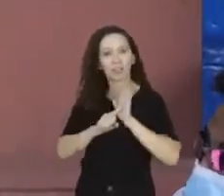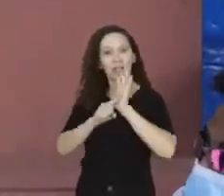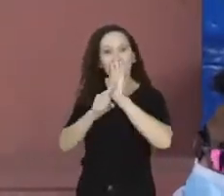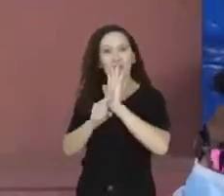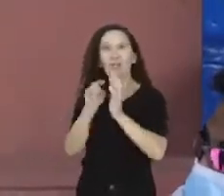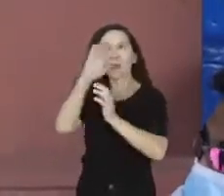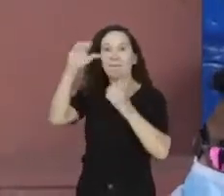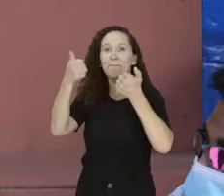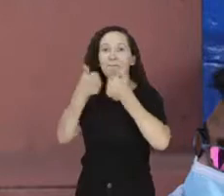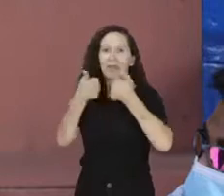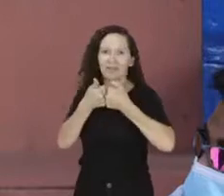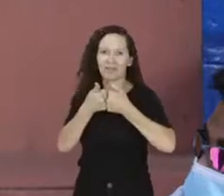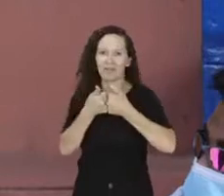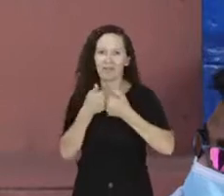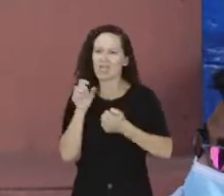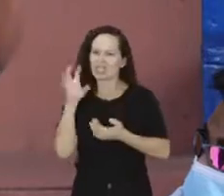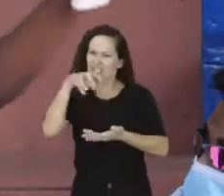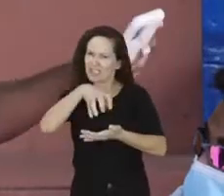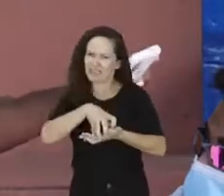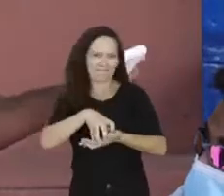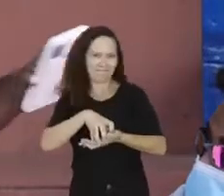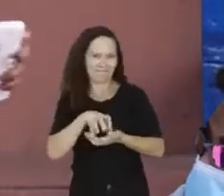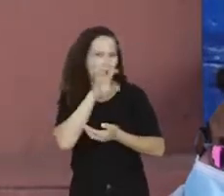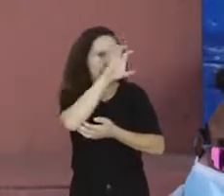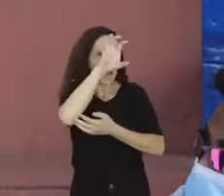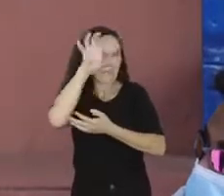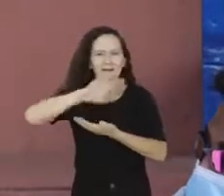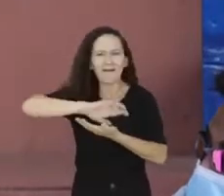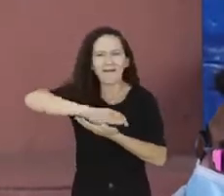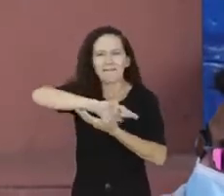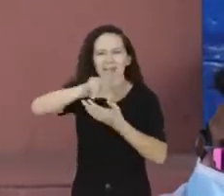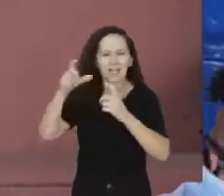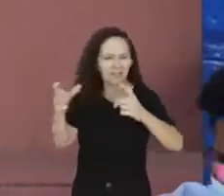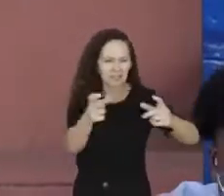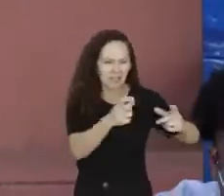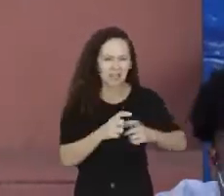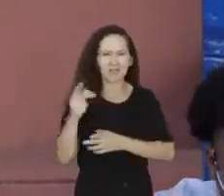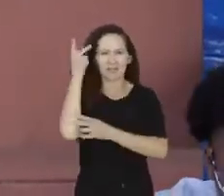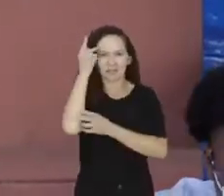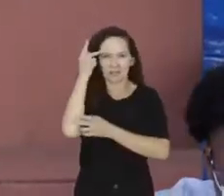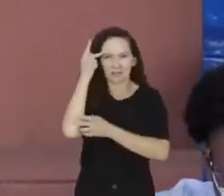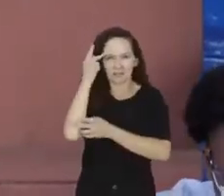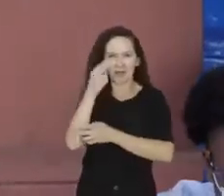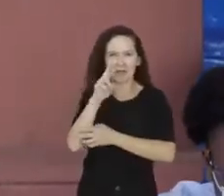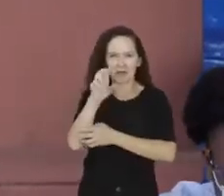está só aqui, a UNAS está em vários lugares. A UNAS é grande.